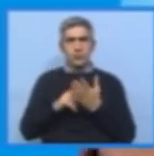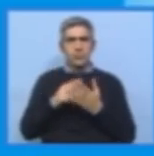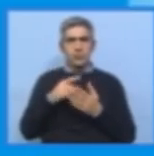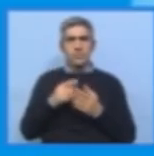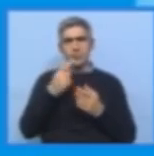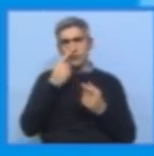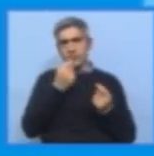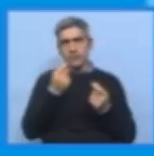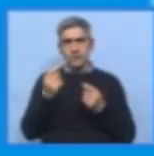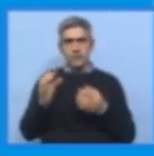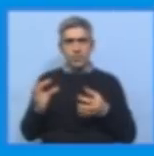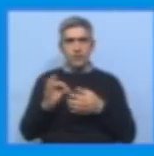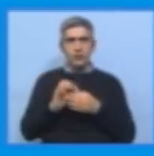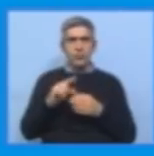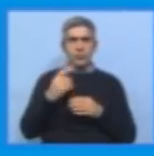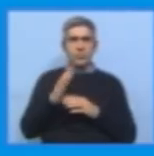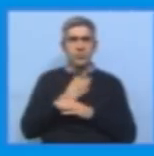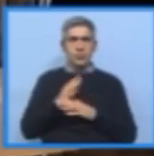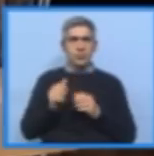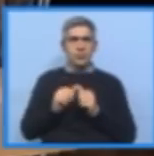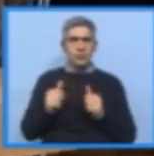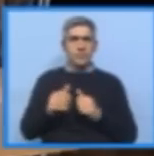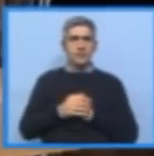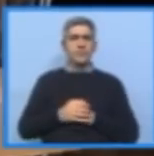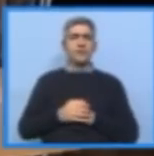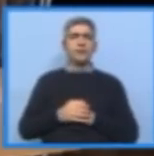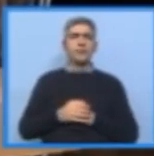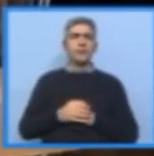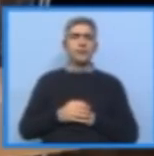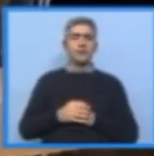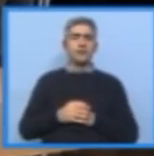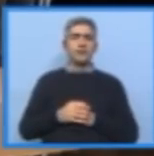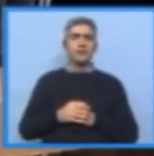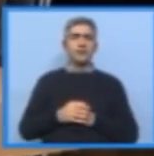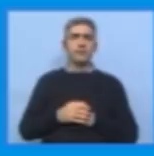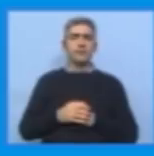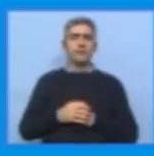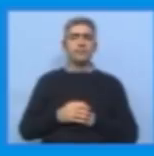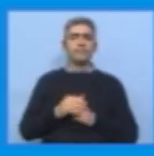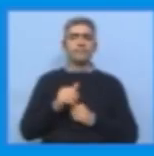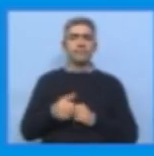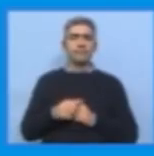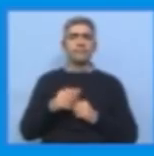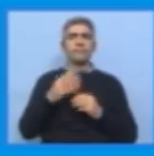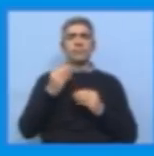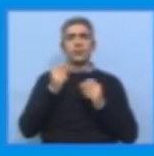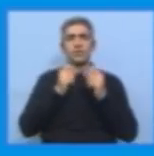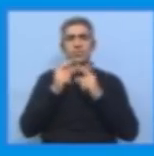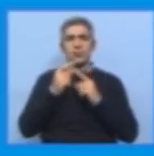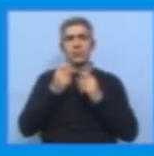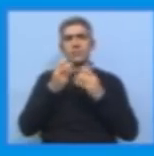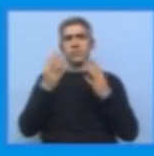muito mais daquilo que nos une do que nos separa. Exatamente. há muitas estrelas, há